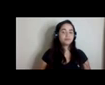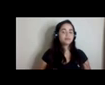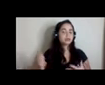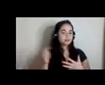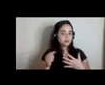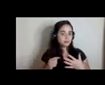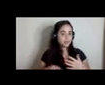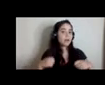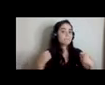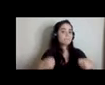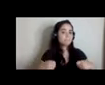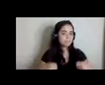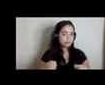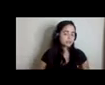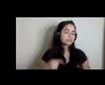necessários